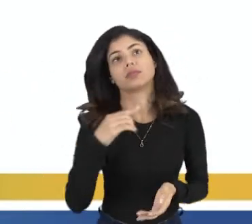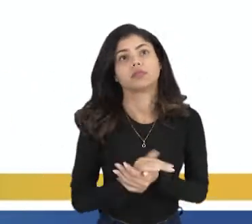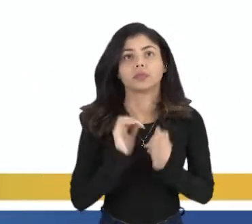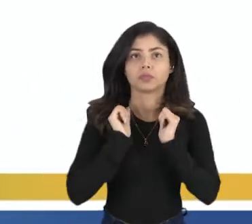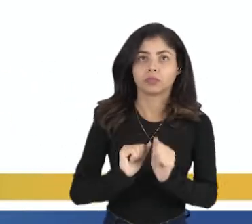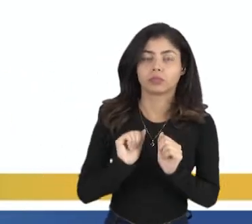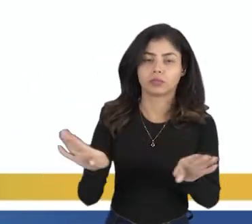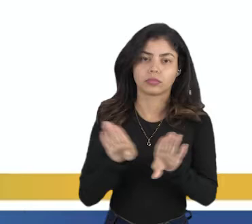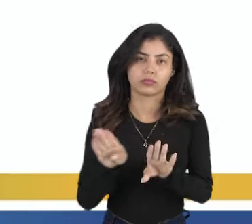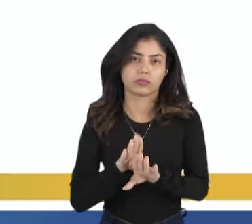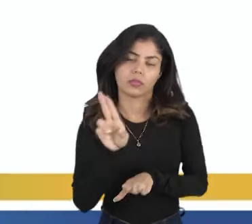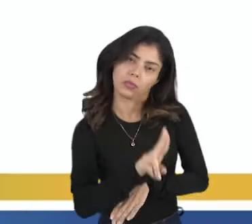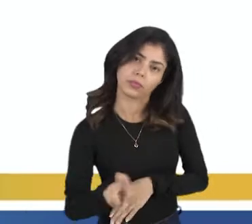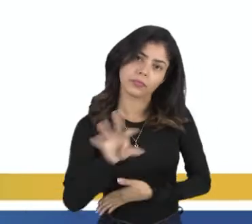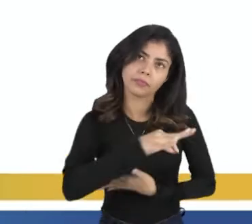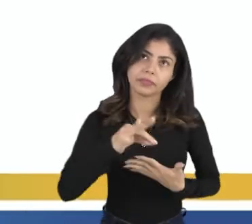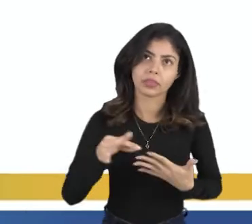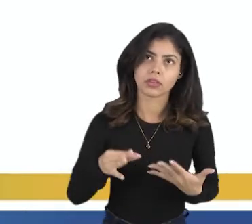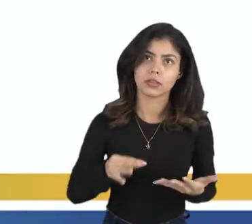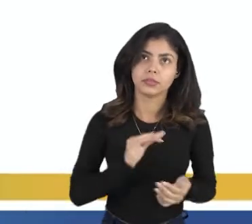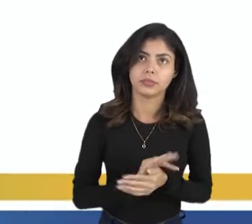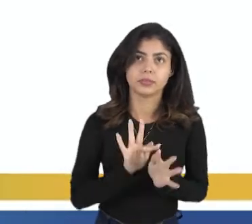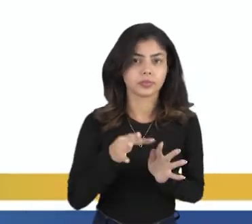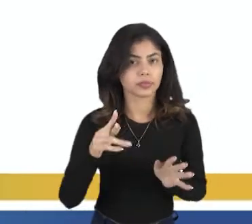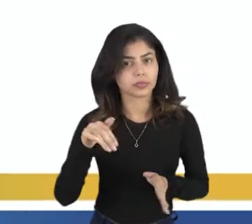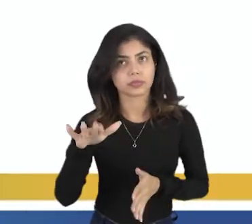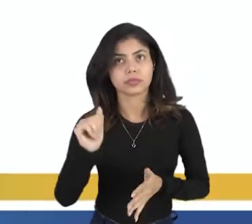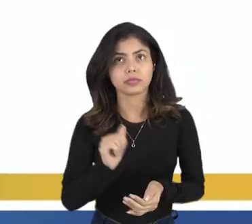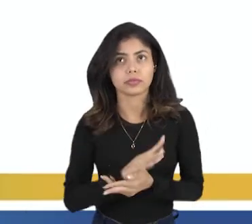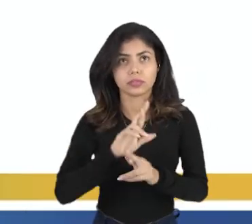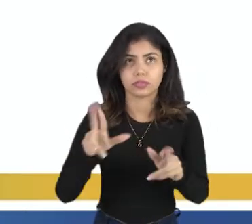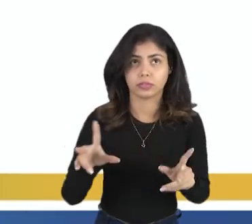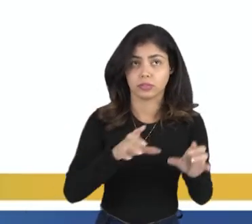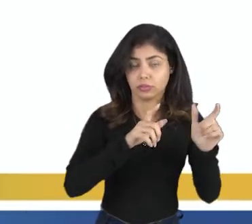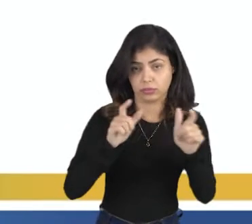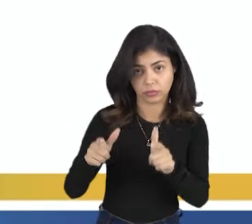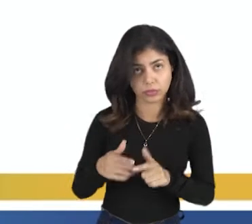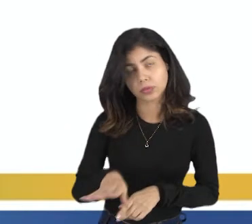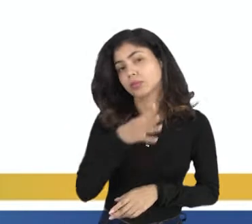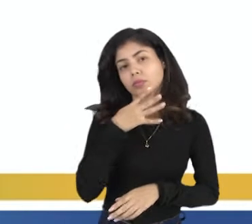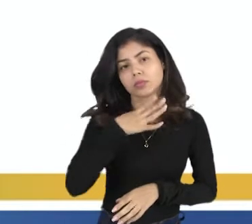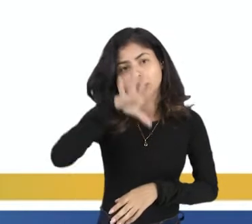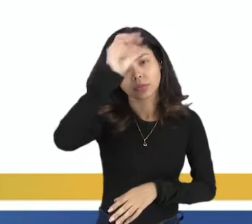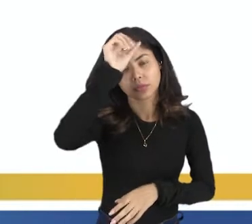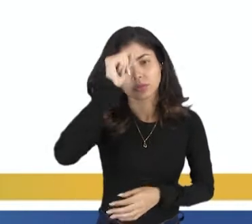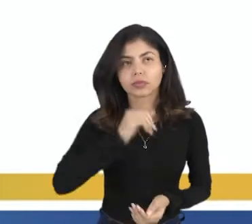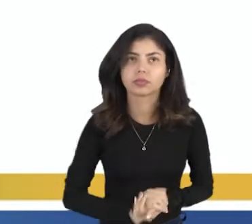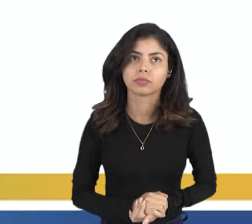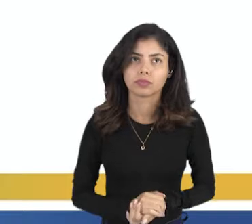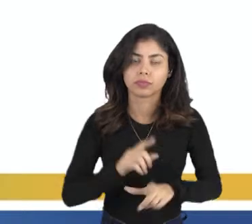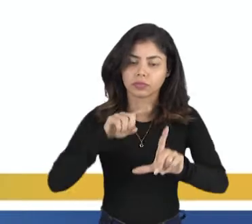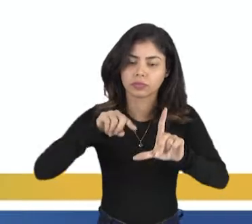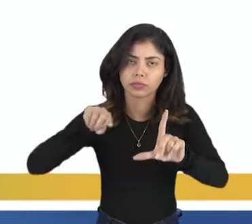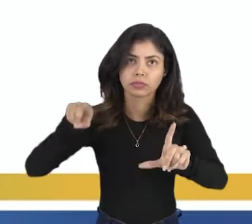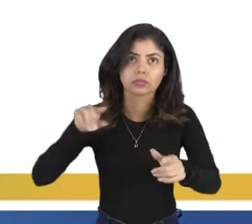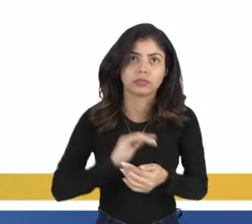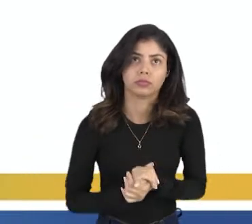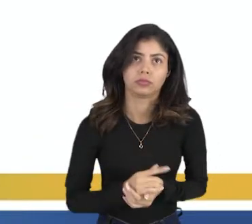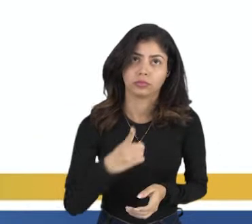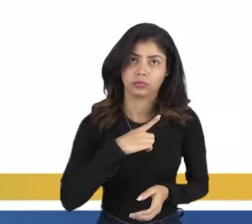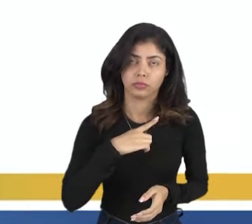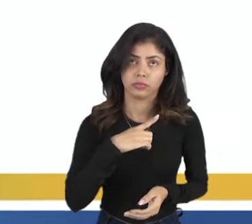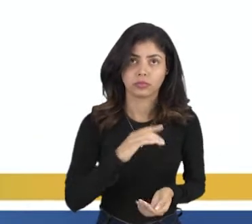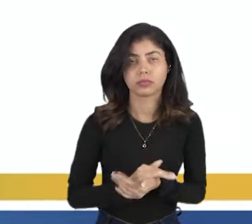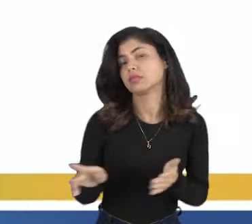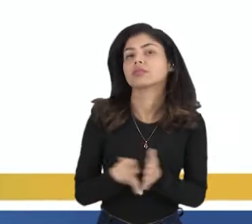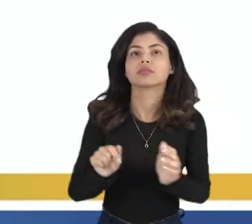eles podem também ser usados de diversas formas e em diferentes áreas do conhecimento. Os gráficos, eles constituem